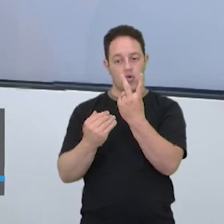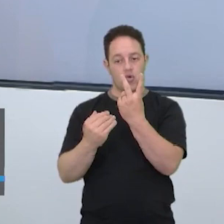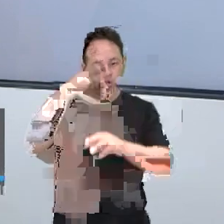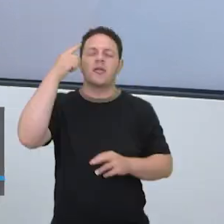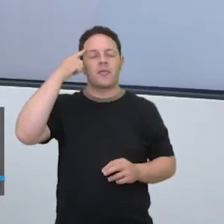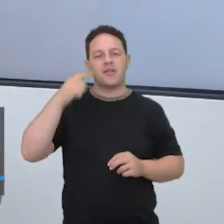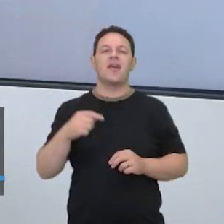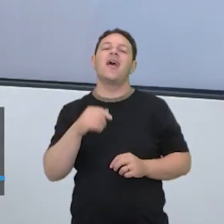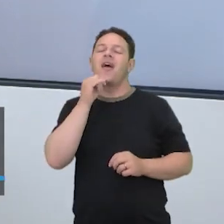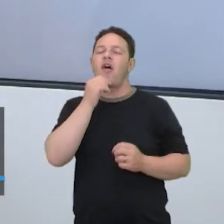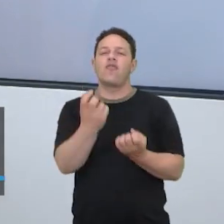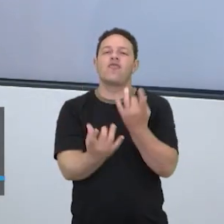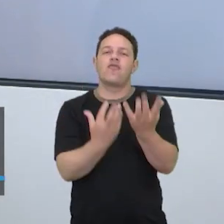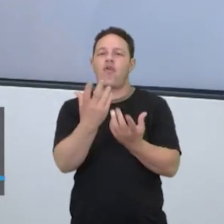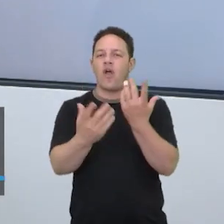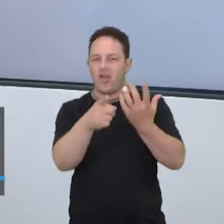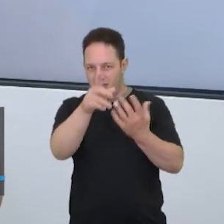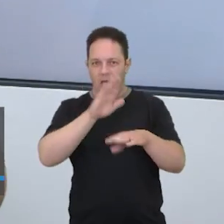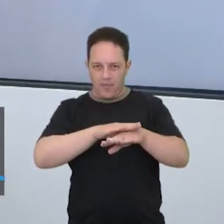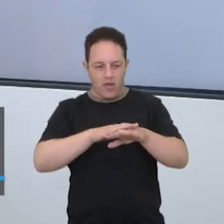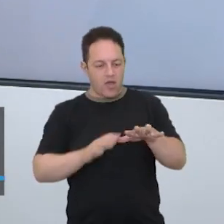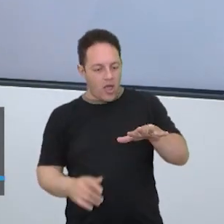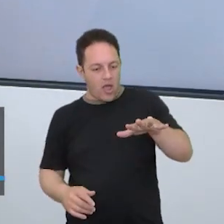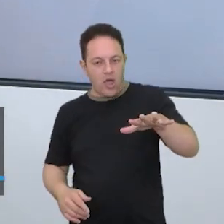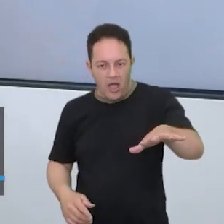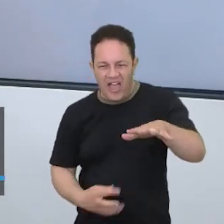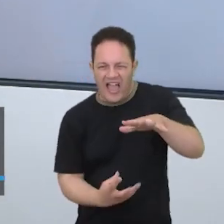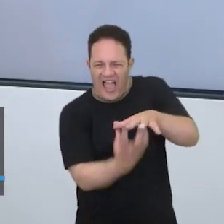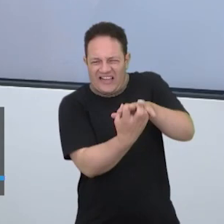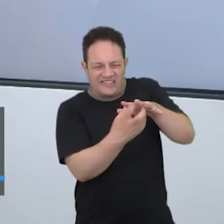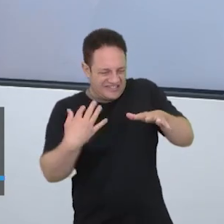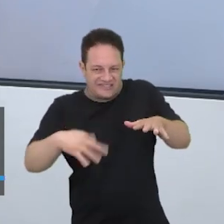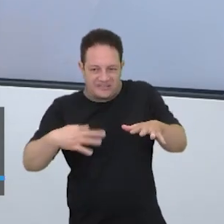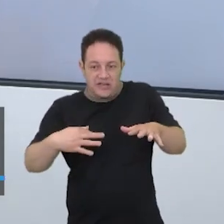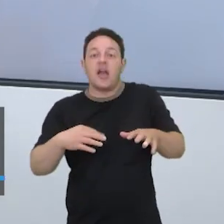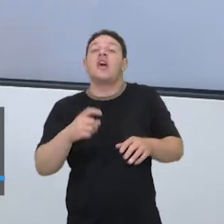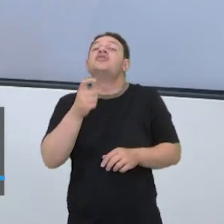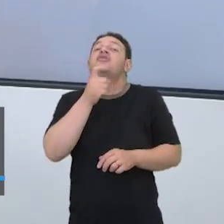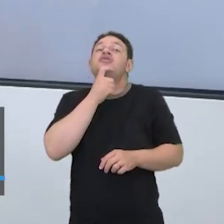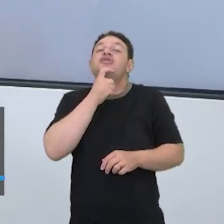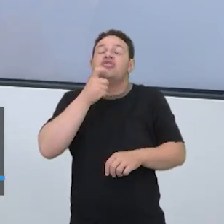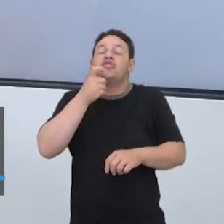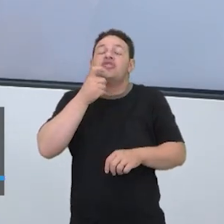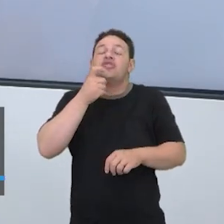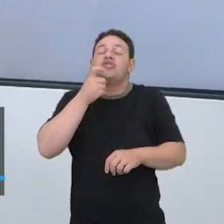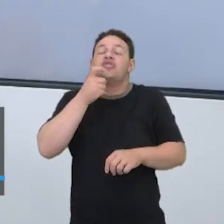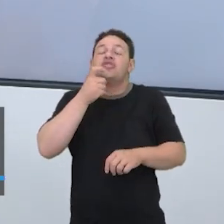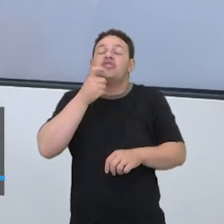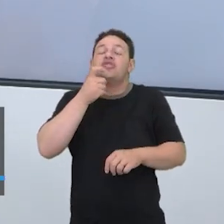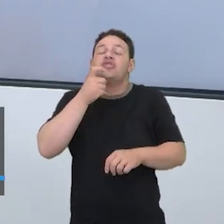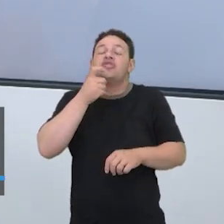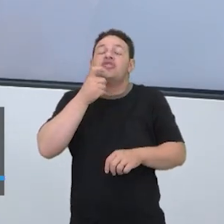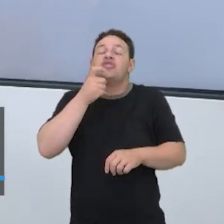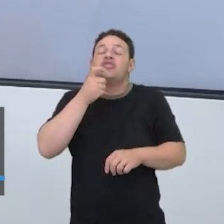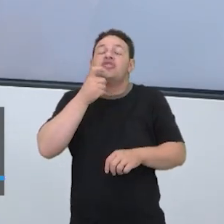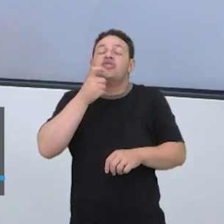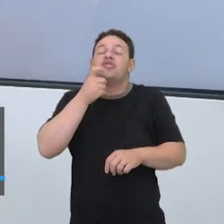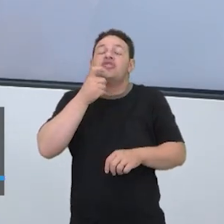o fogo ou no próprio fogo, queima. O gelo também queima. Ácido forte